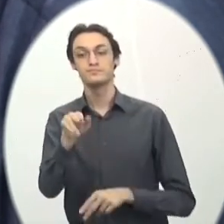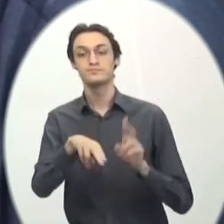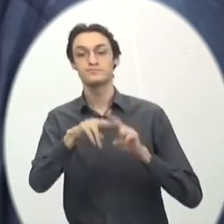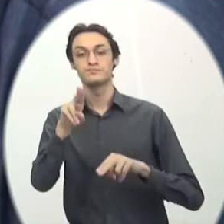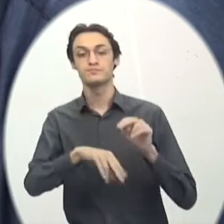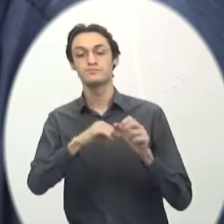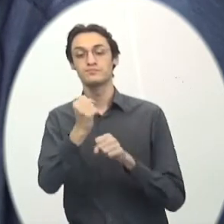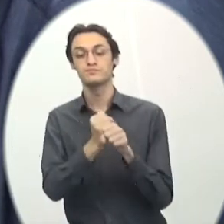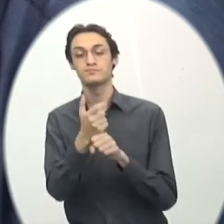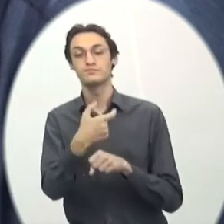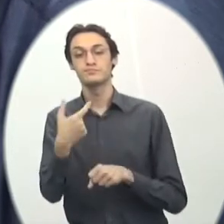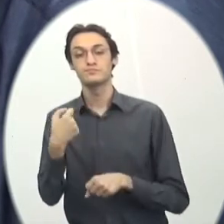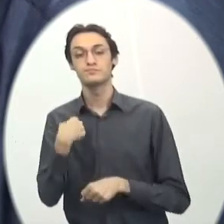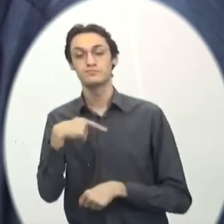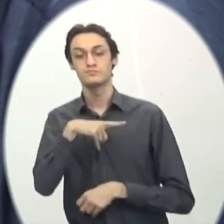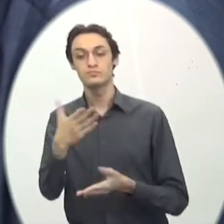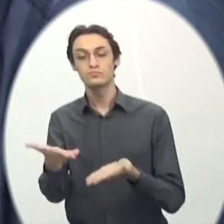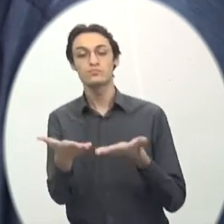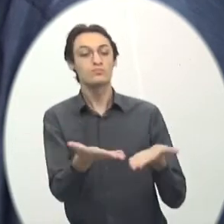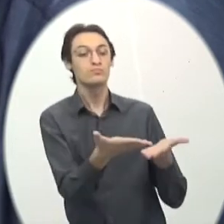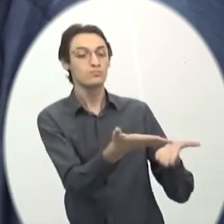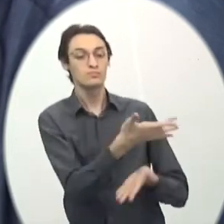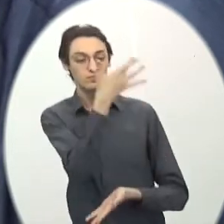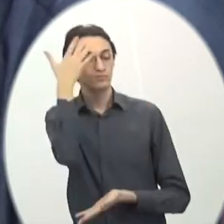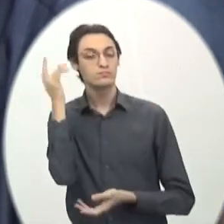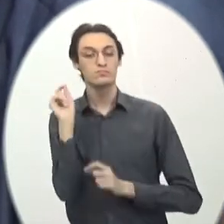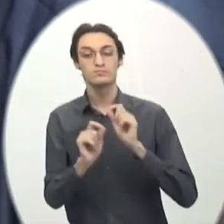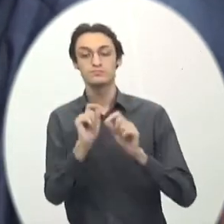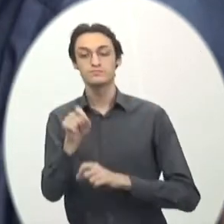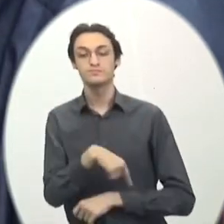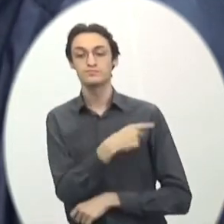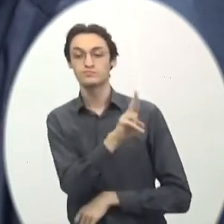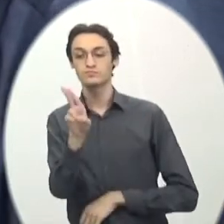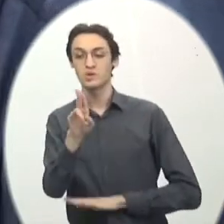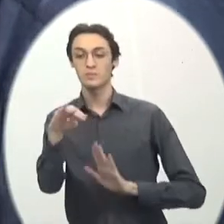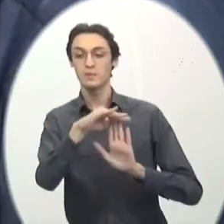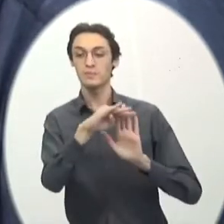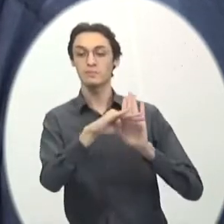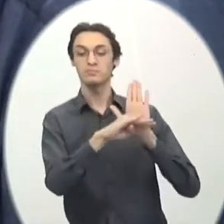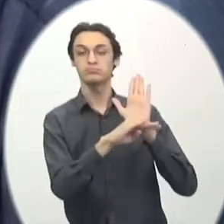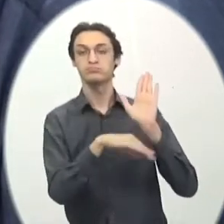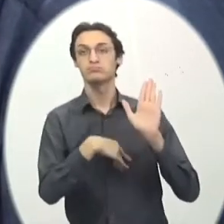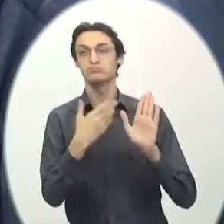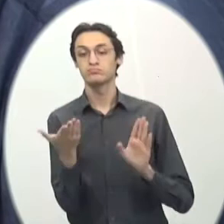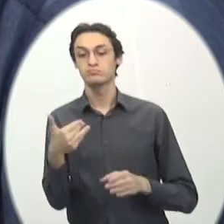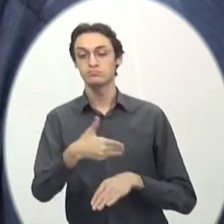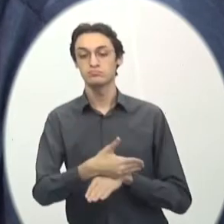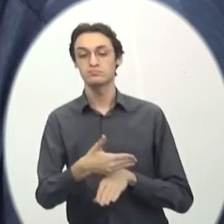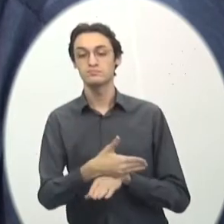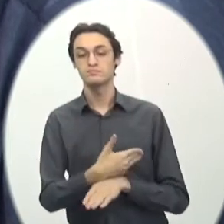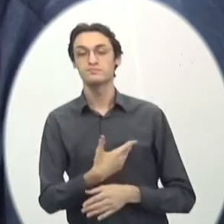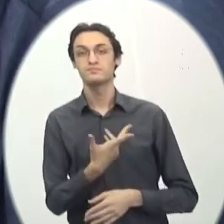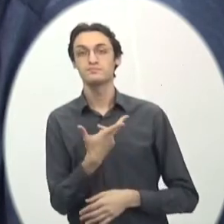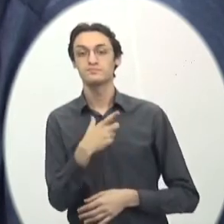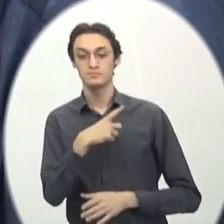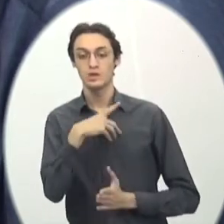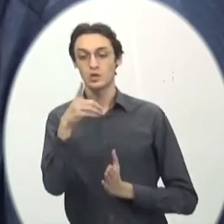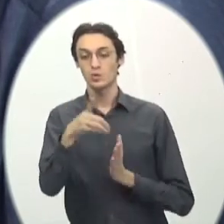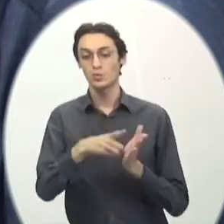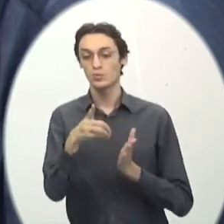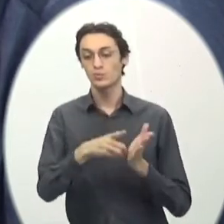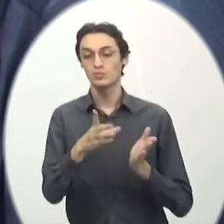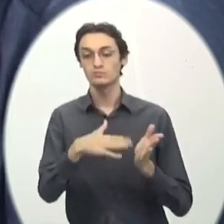de 2020, realizamos o chamamento dos candidatos por ordem de classificação e os mesmos estão providenciando documentação para iniciar